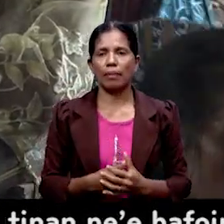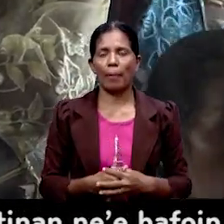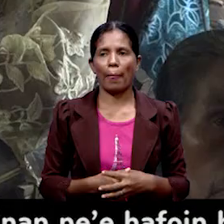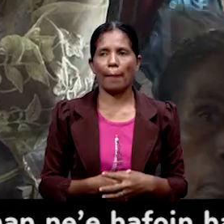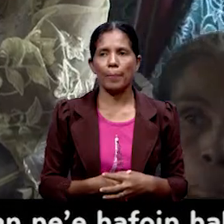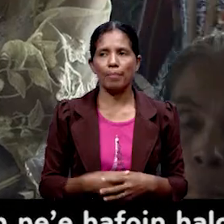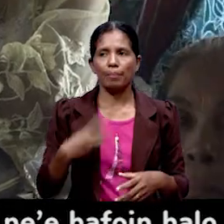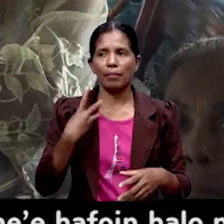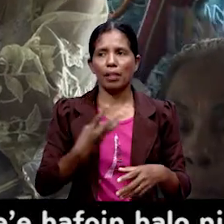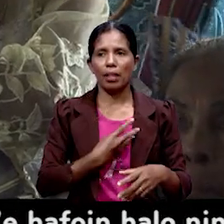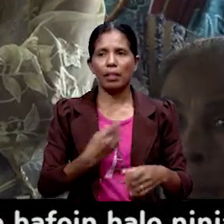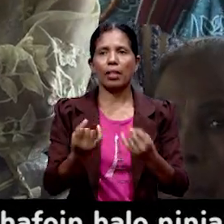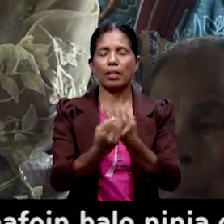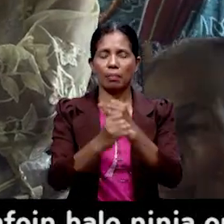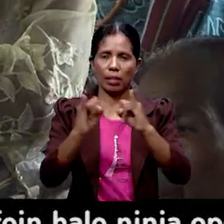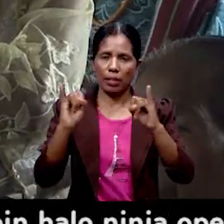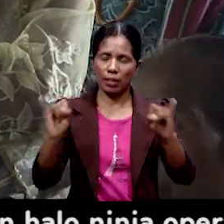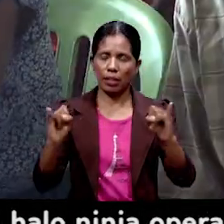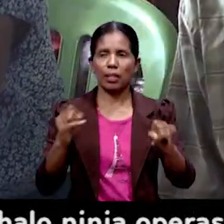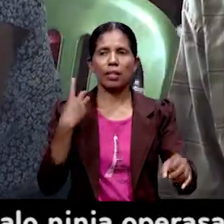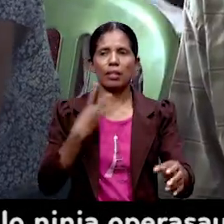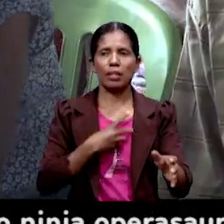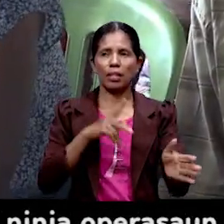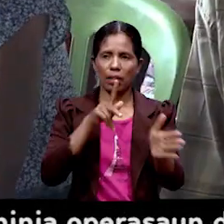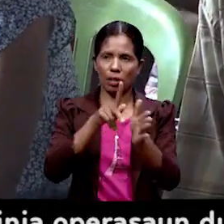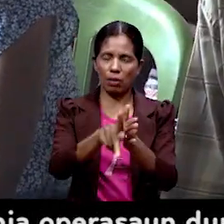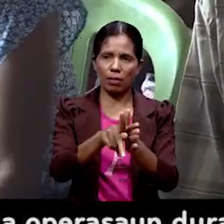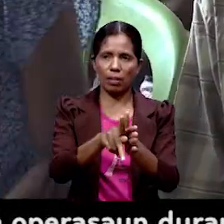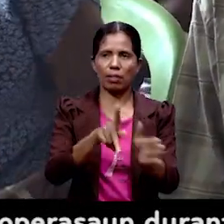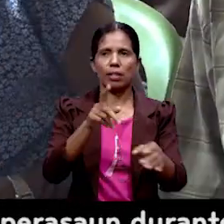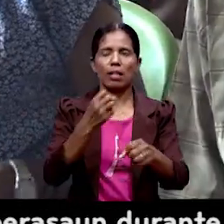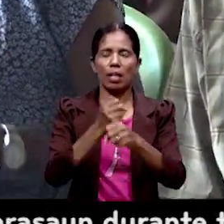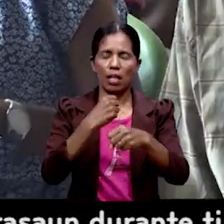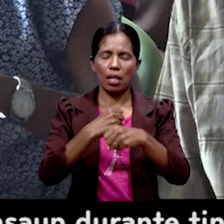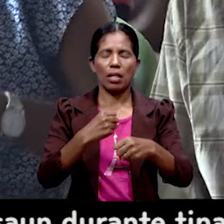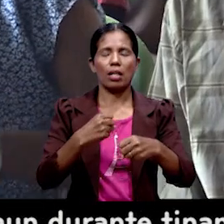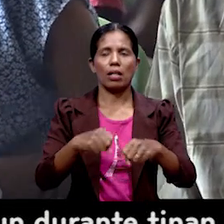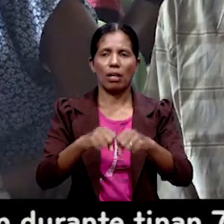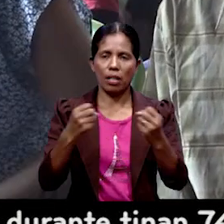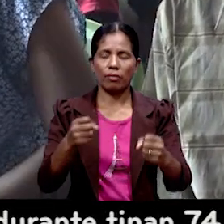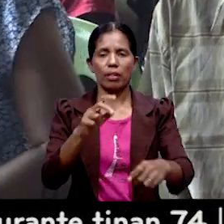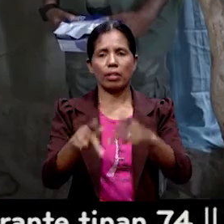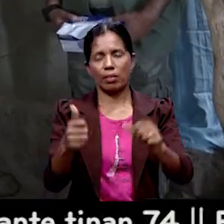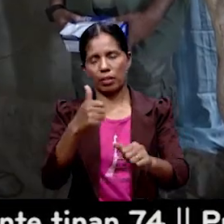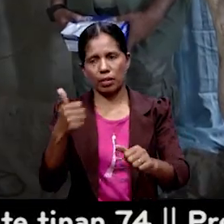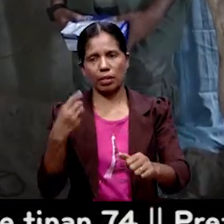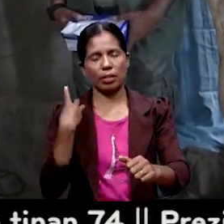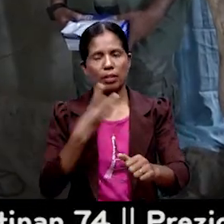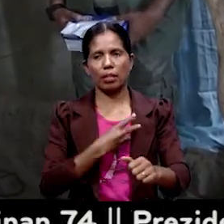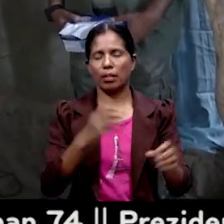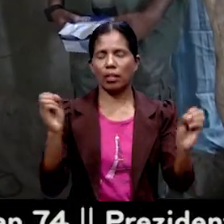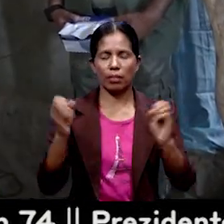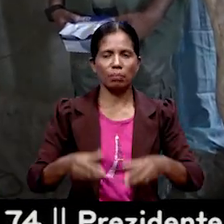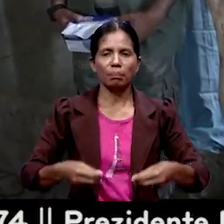E da o com a antiga, o mal vale, estraga mal vale. Ele não é. E da lá vai o fôlego,